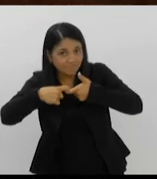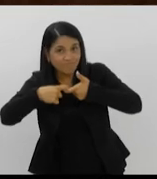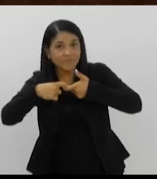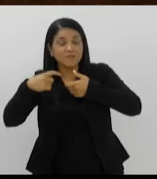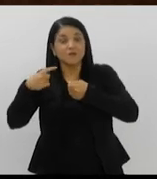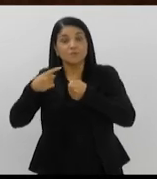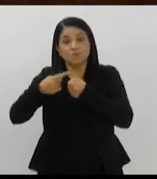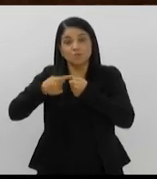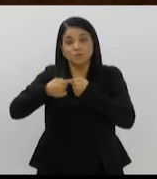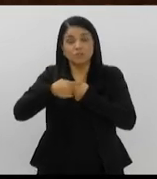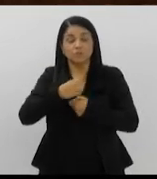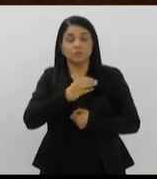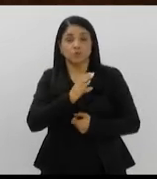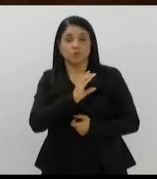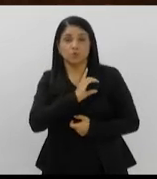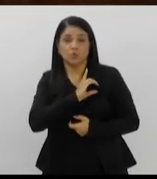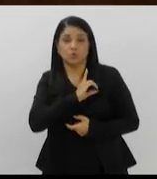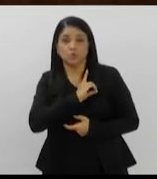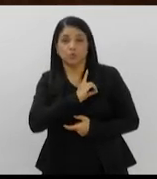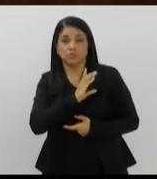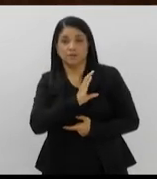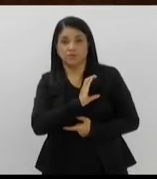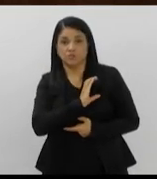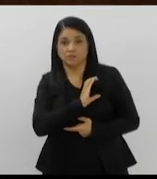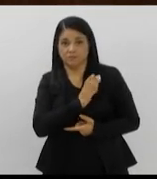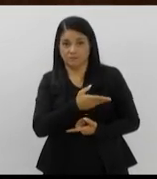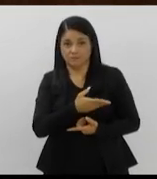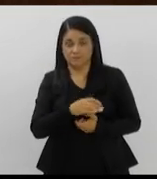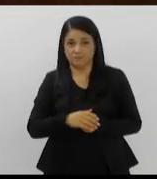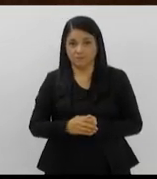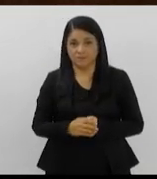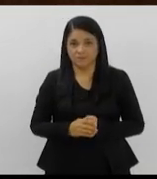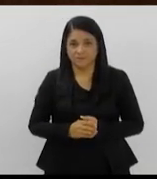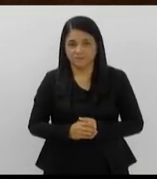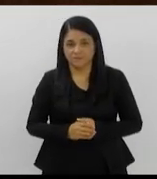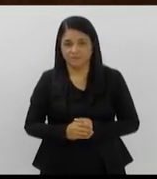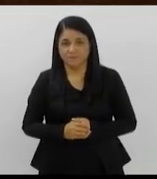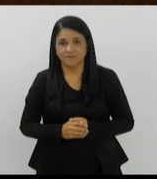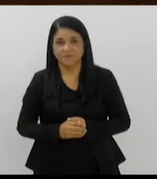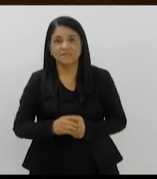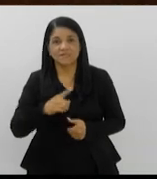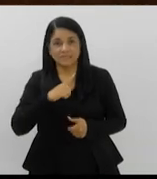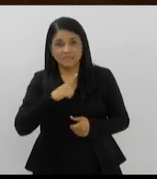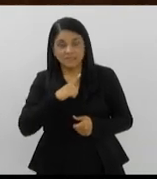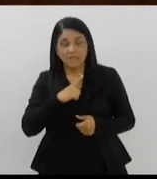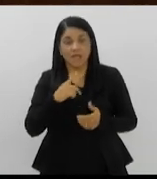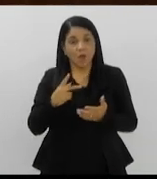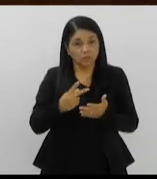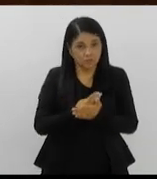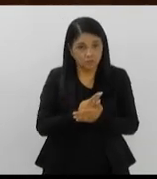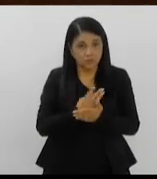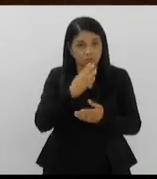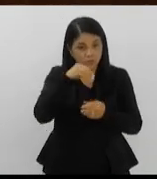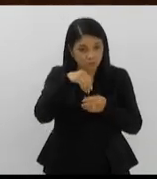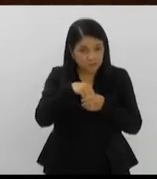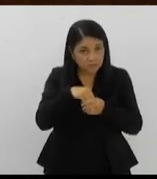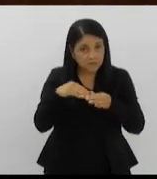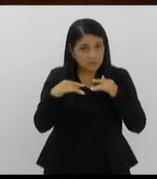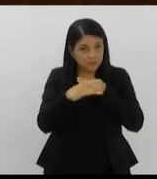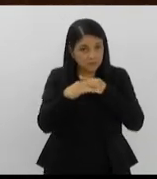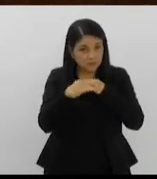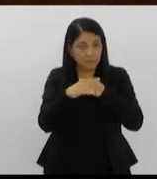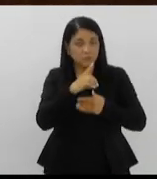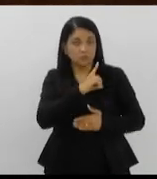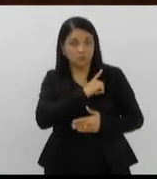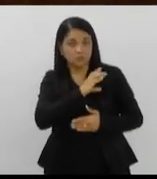em Caxias, pô. Em Caxias. Então, se está acontecendo isso em Caxias, a culpa é do prefeito. Se